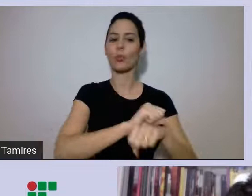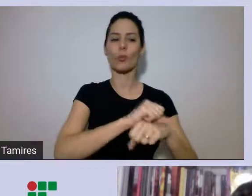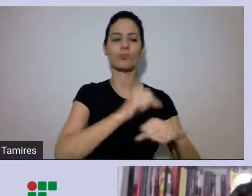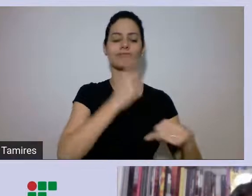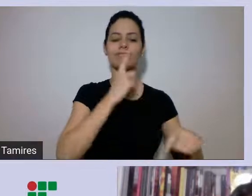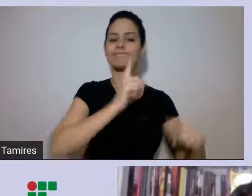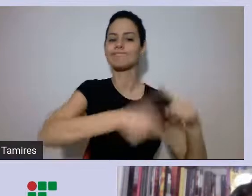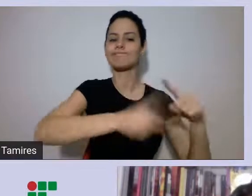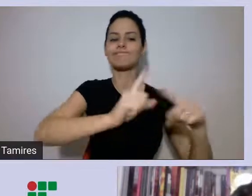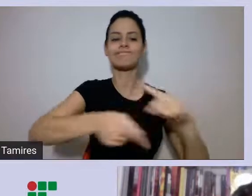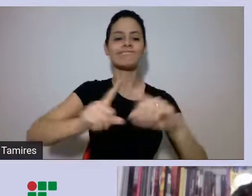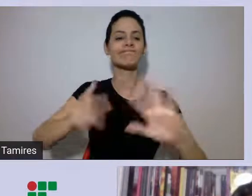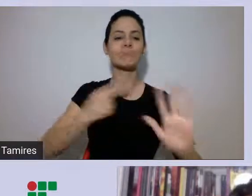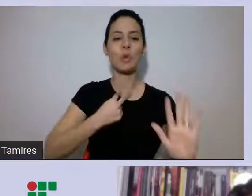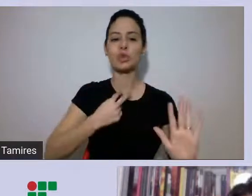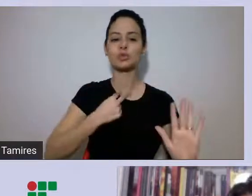muito...